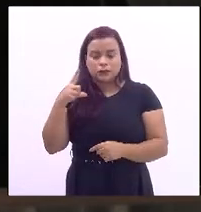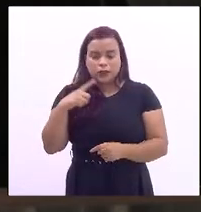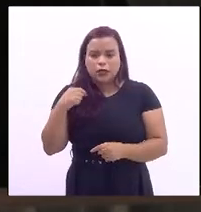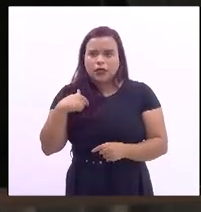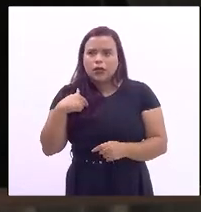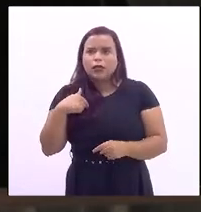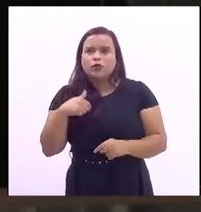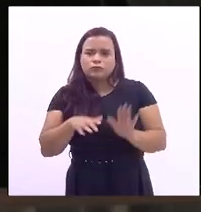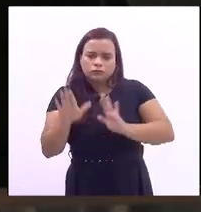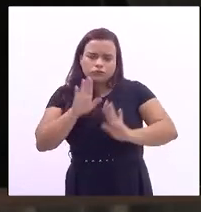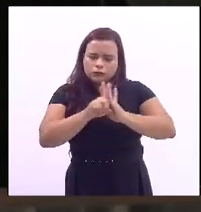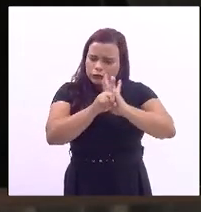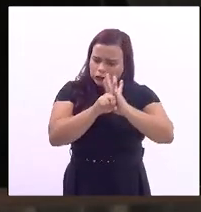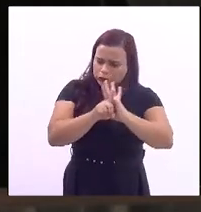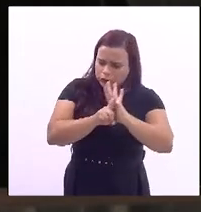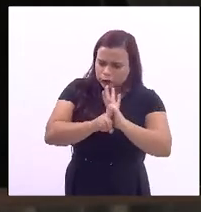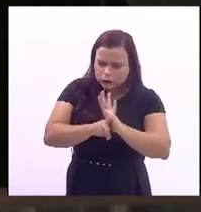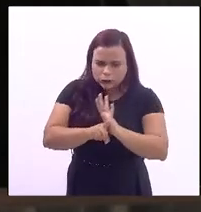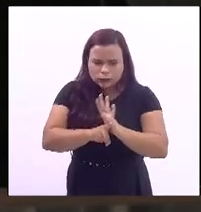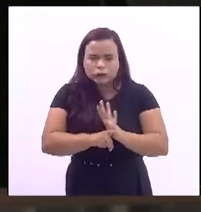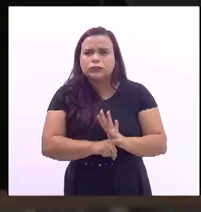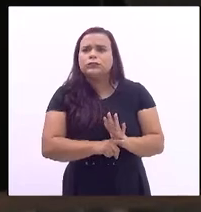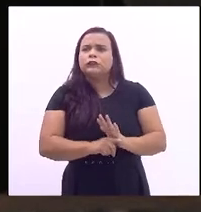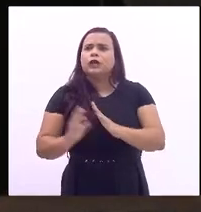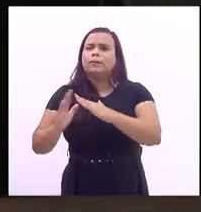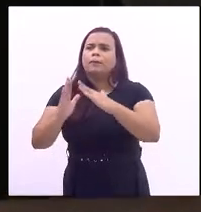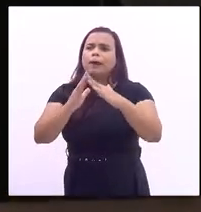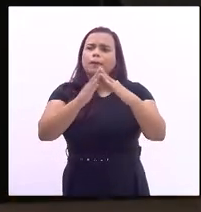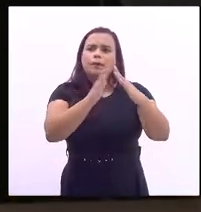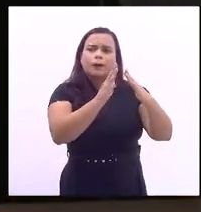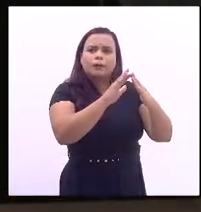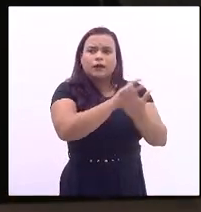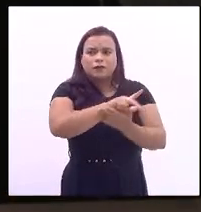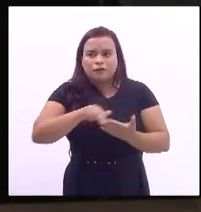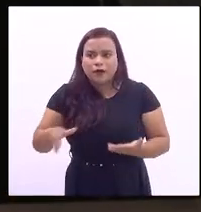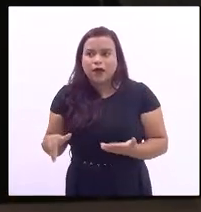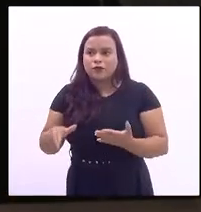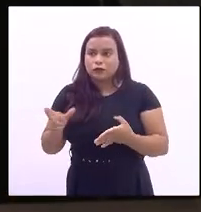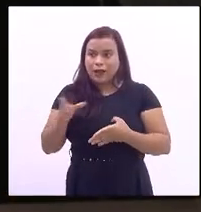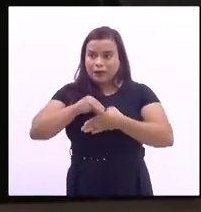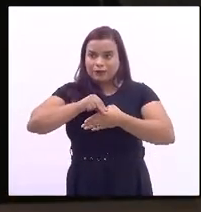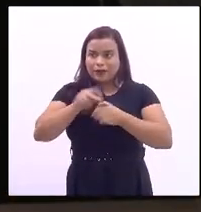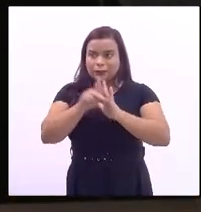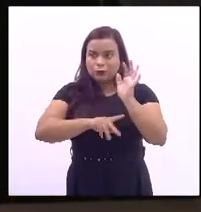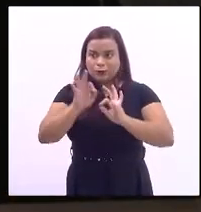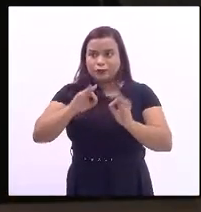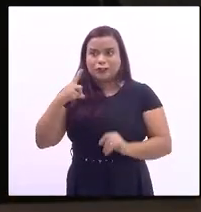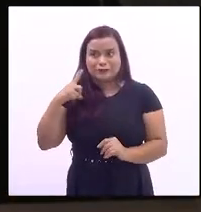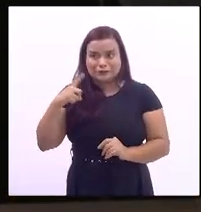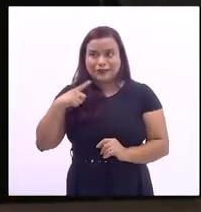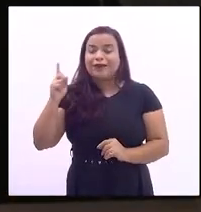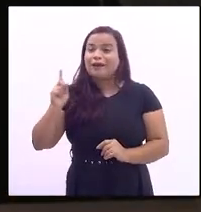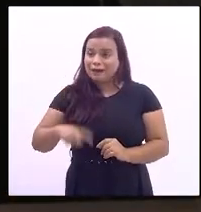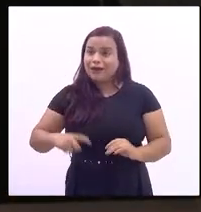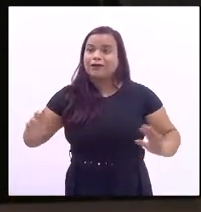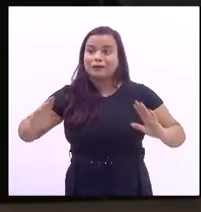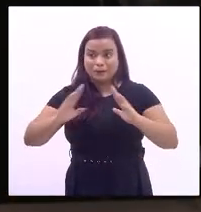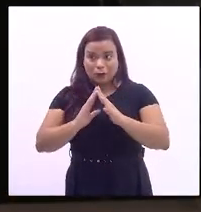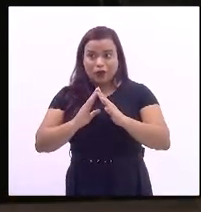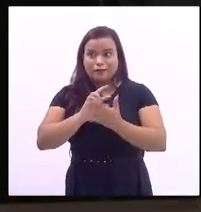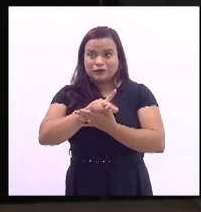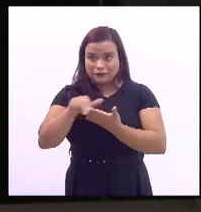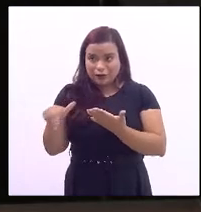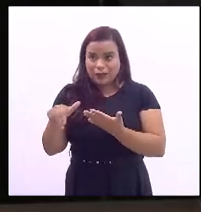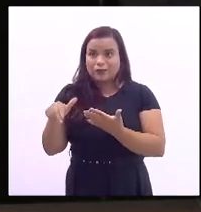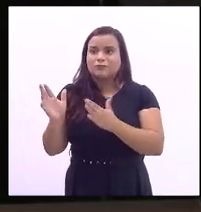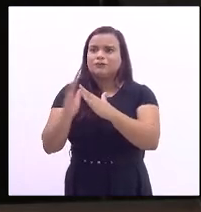cuidado de ver os imóveis que estão elencados no anexo desse projeto sua imóveis de depu tado